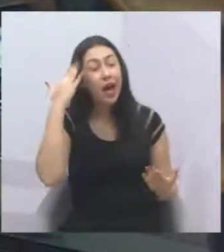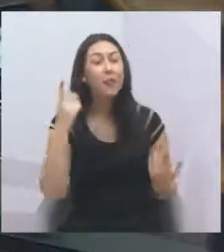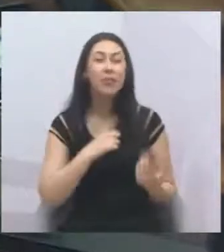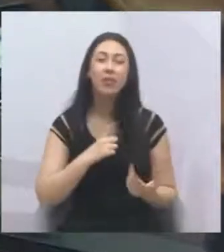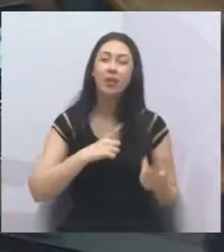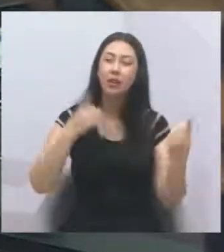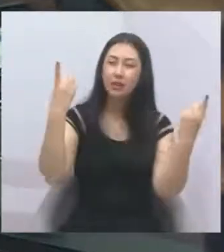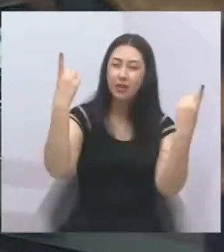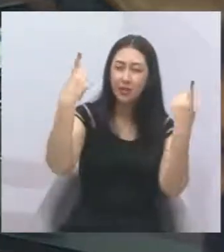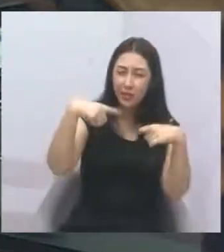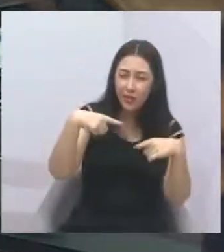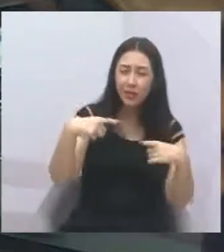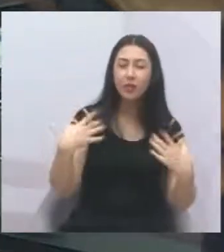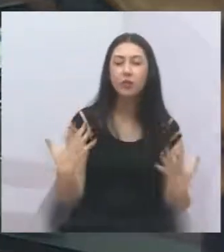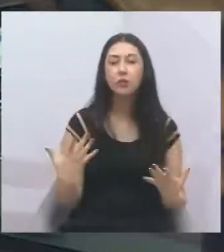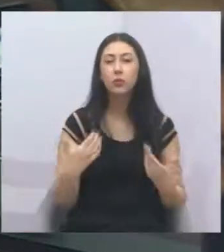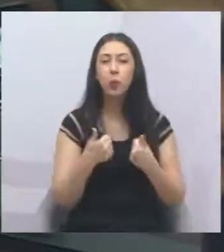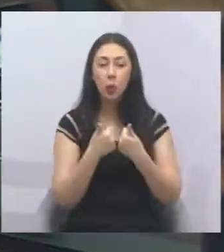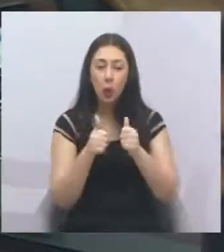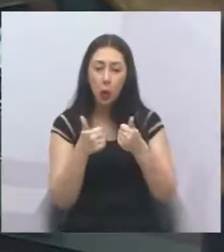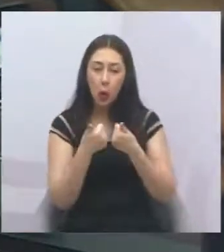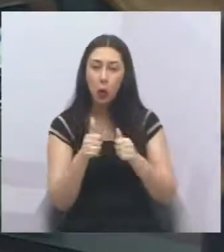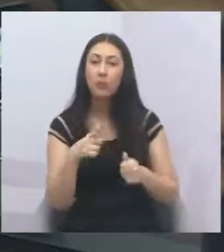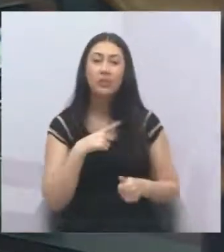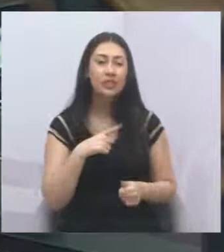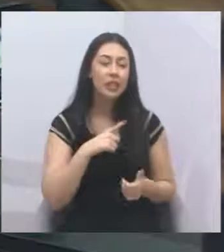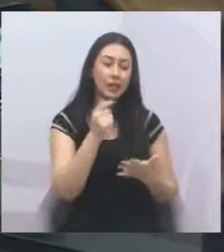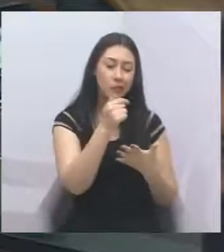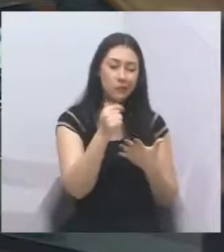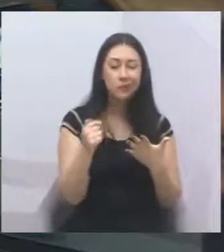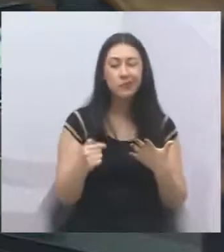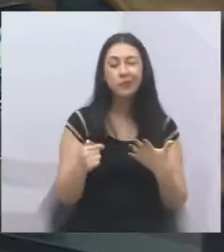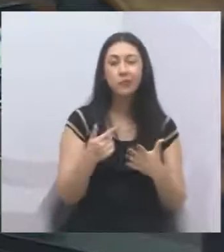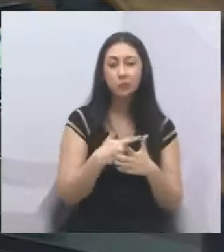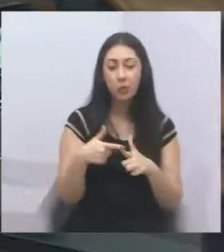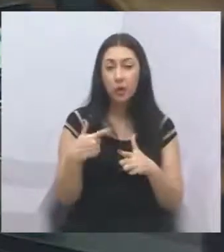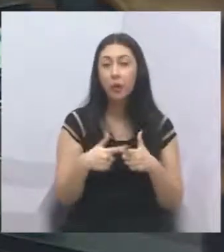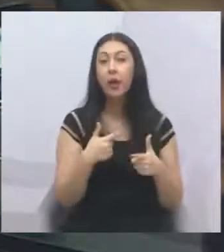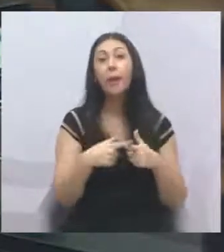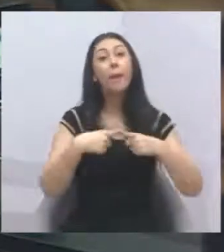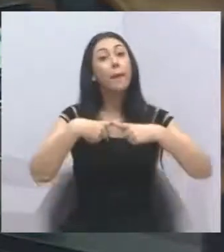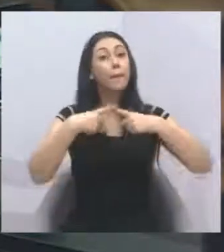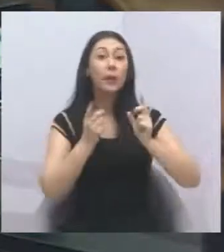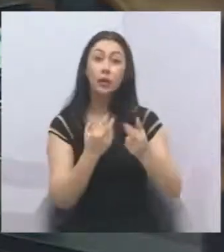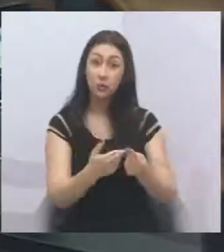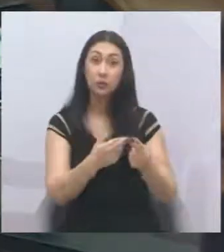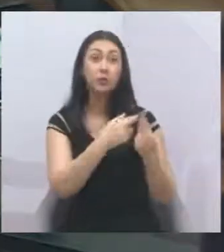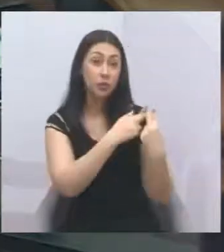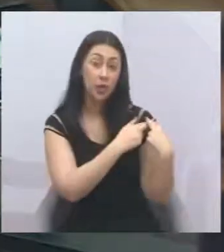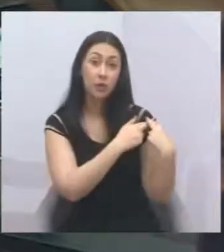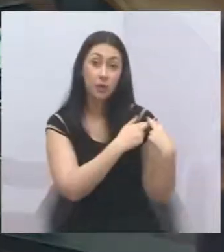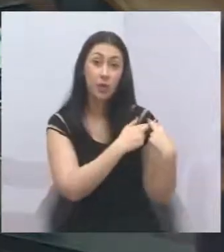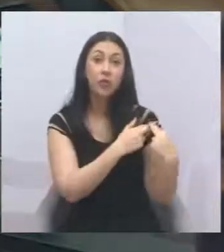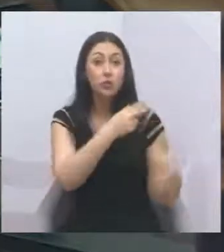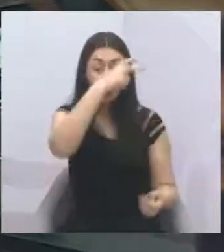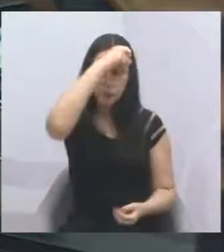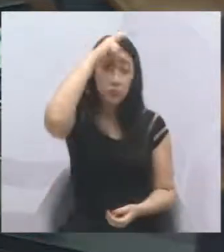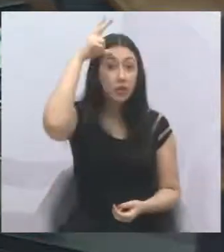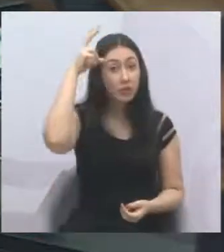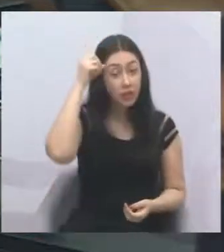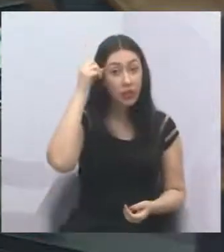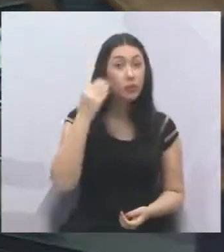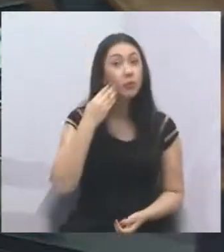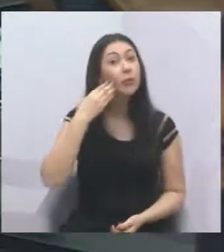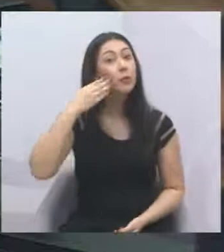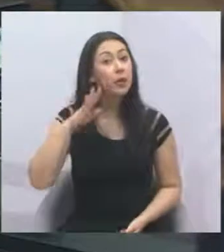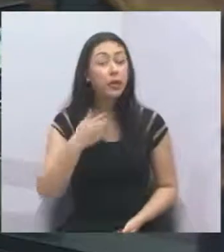que tem, a gente sabe que o transporte público tem seus desafios, mas compete a quem ganhou a eleição,